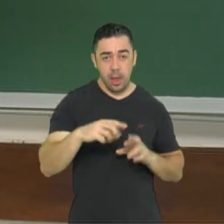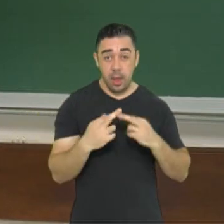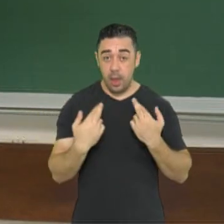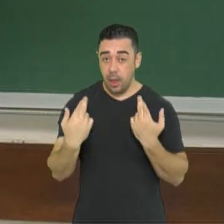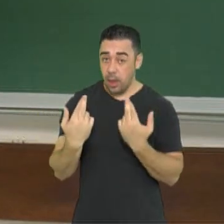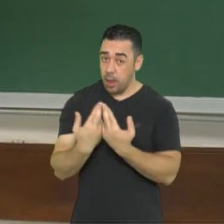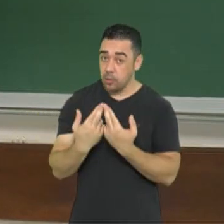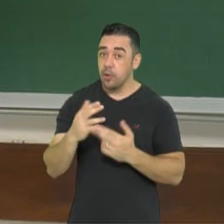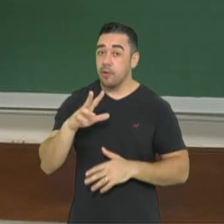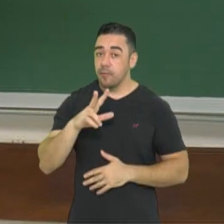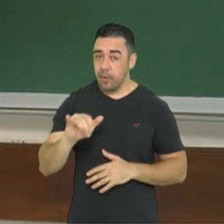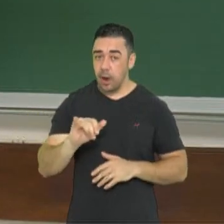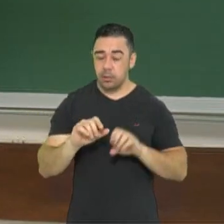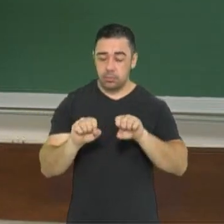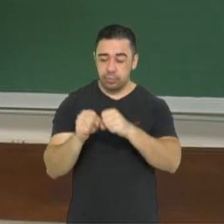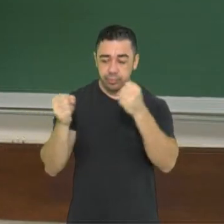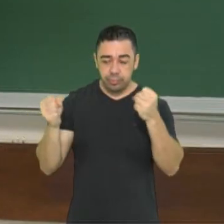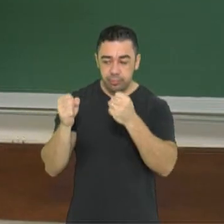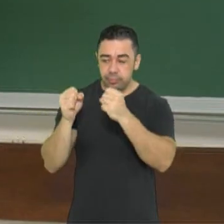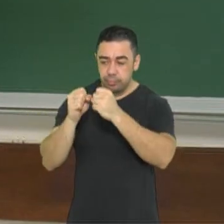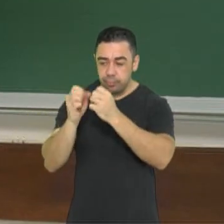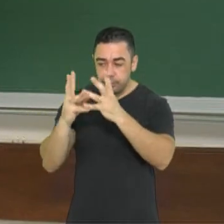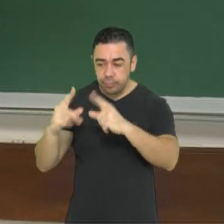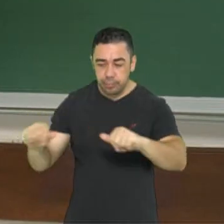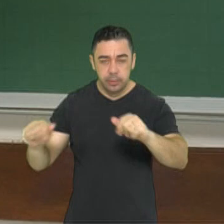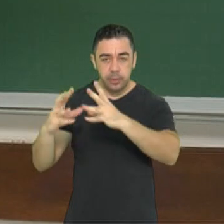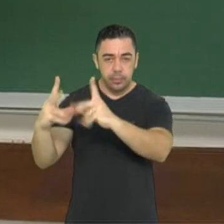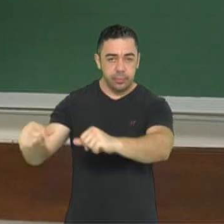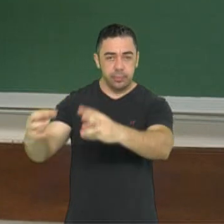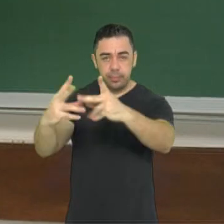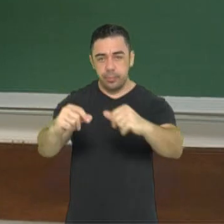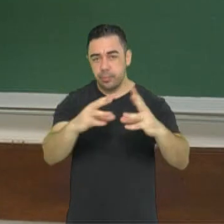vão acabar se desfragmentando, sendo